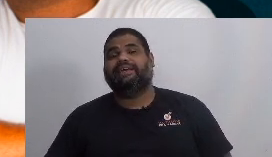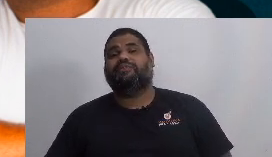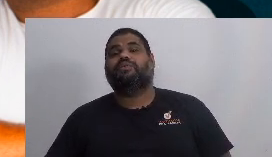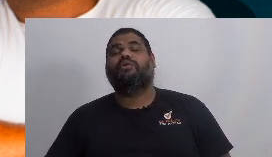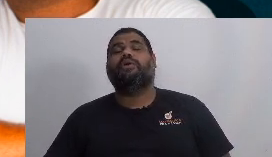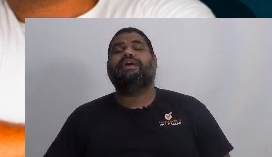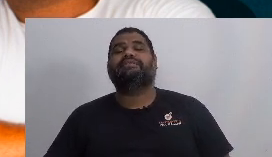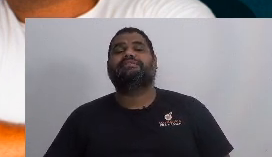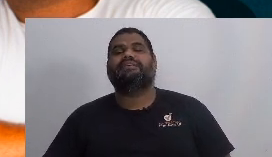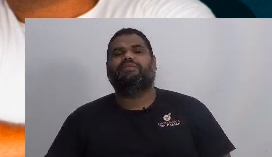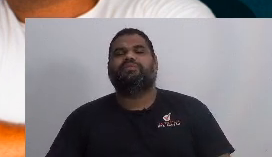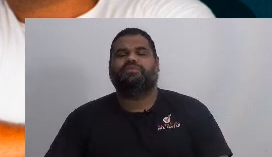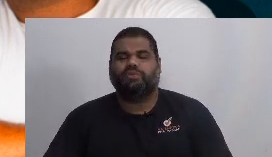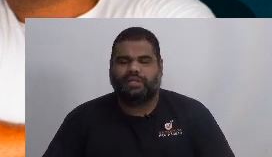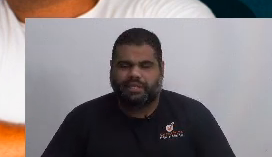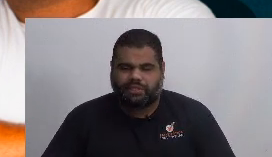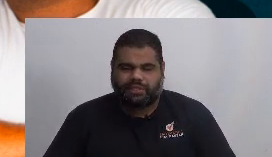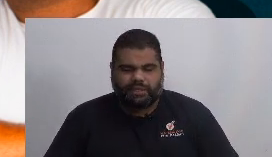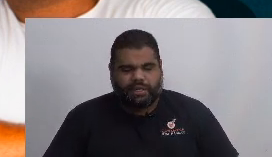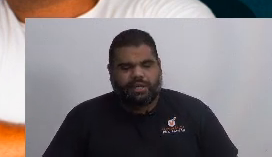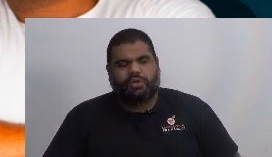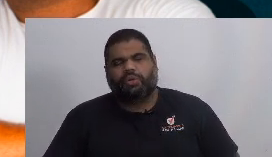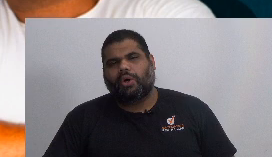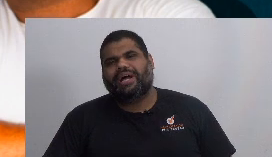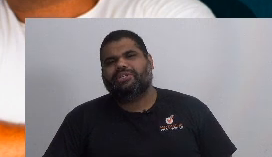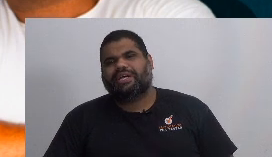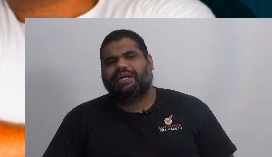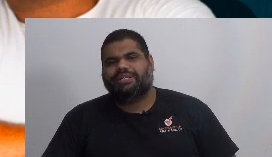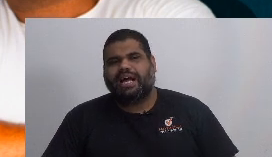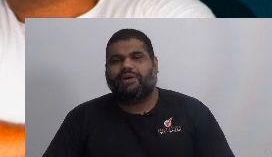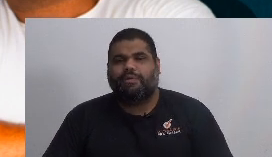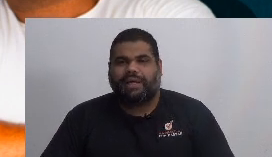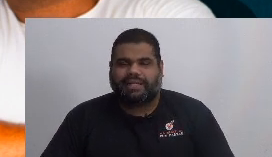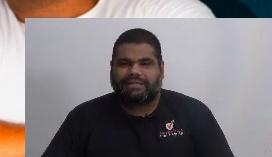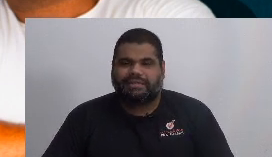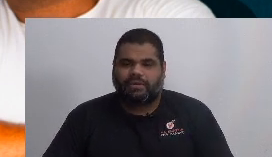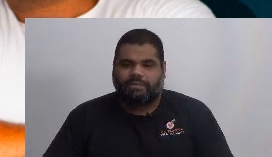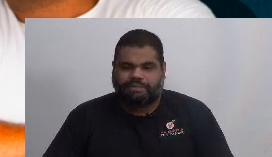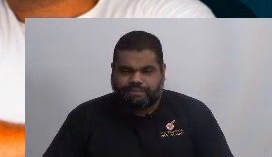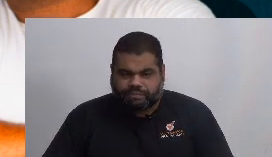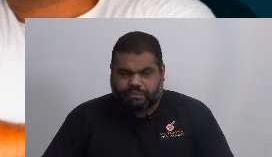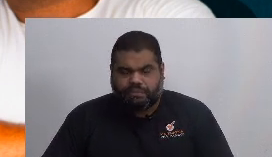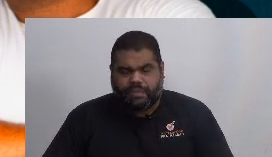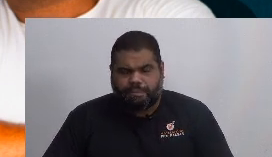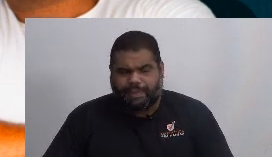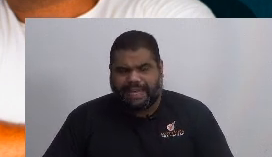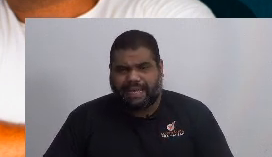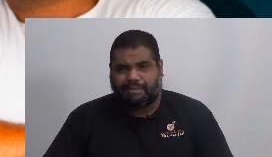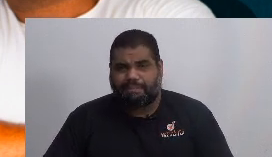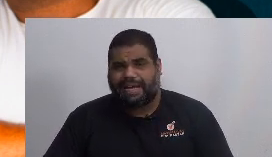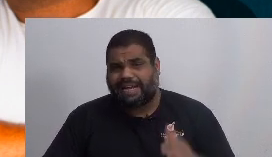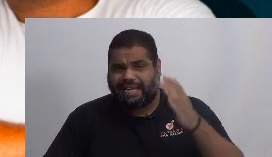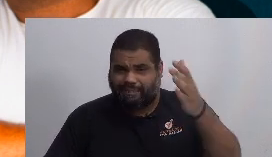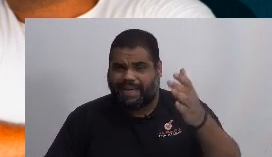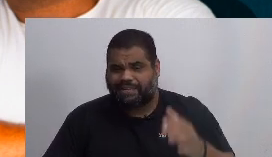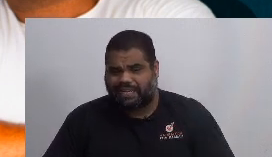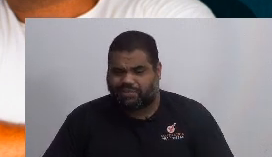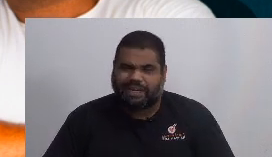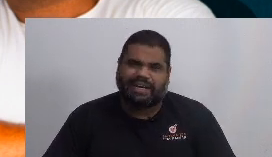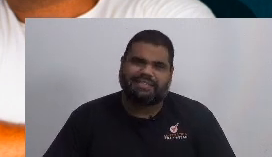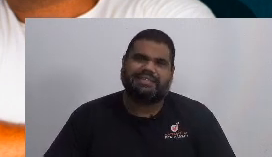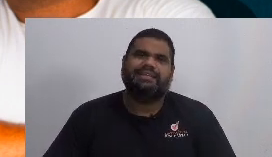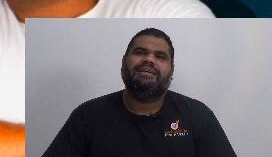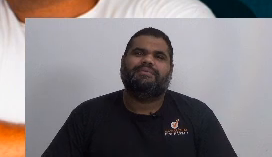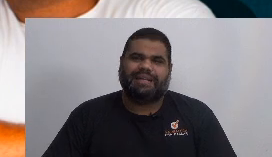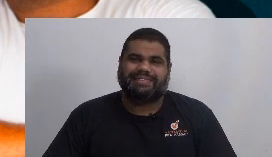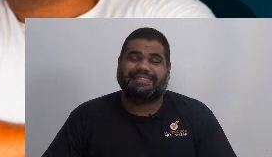tela, olha aí, correção do quiz. Lógica de argumentação, PM parar, repete aí na